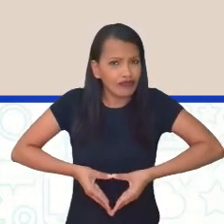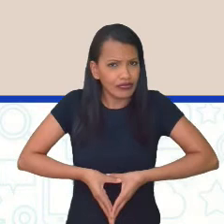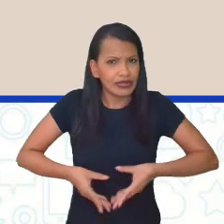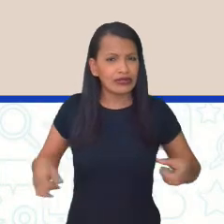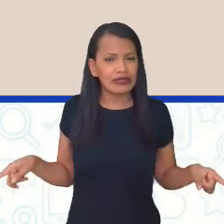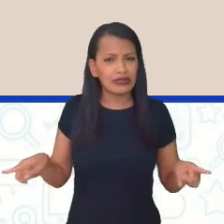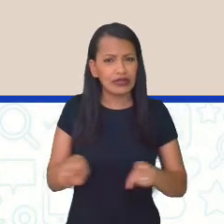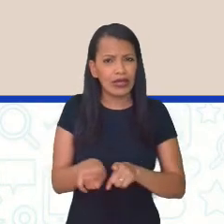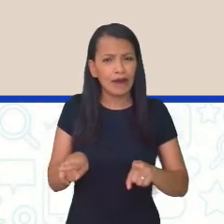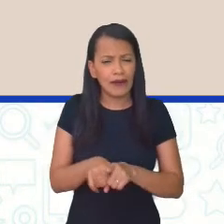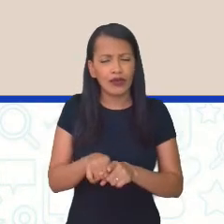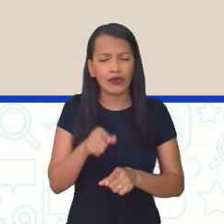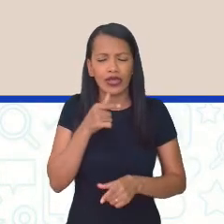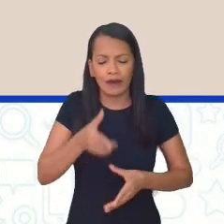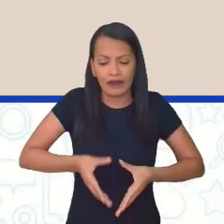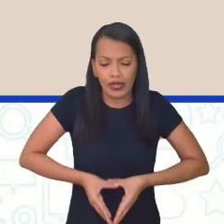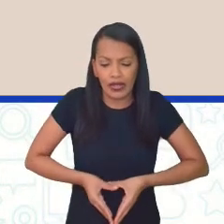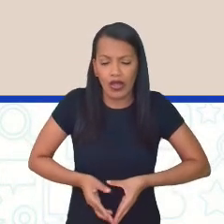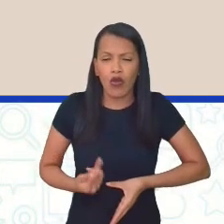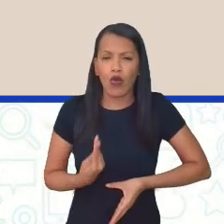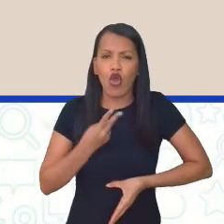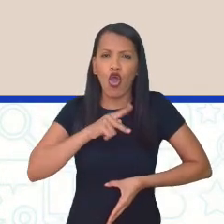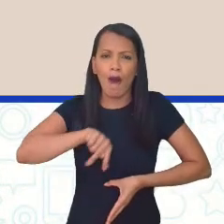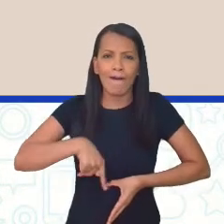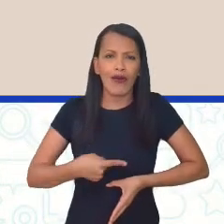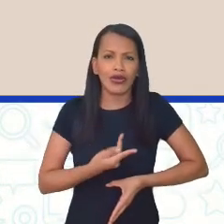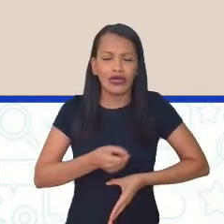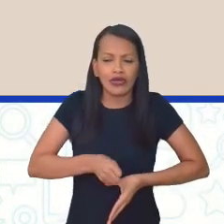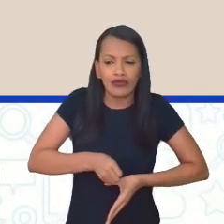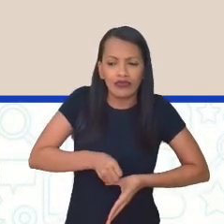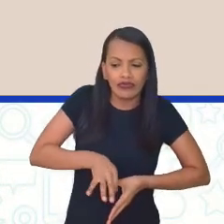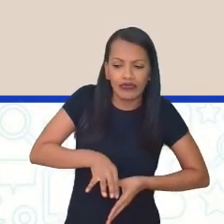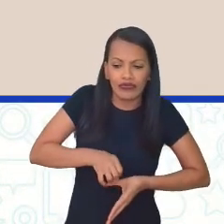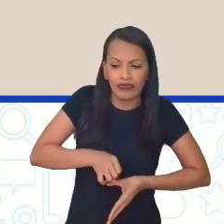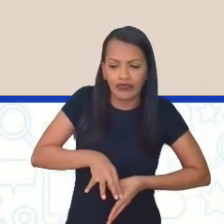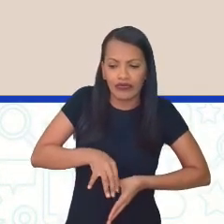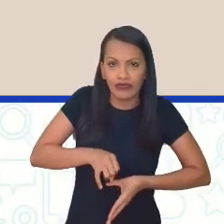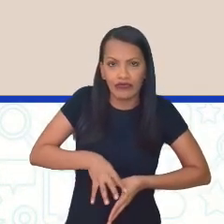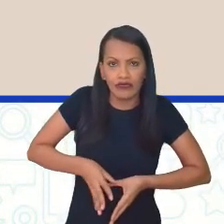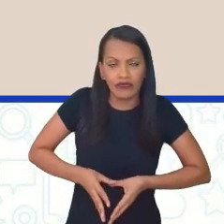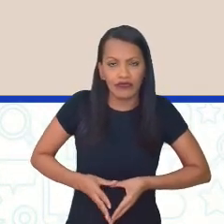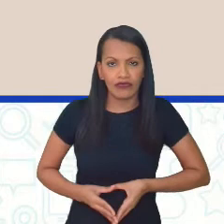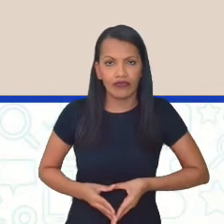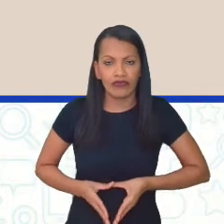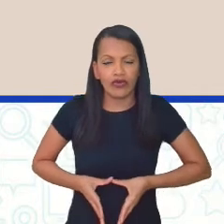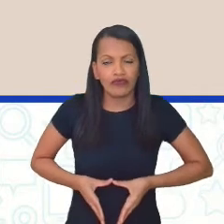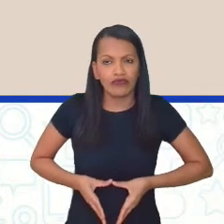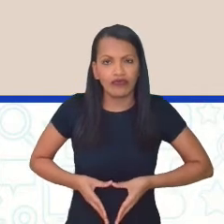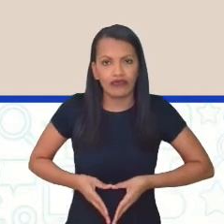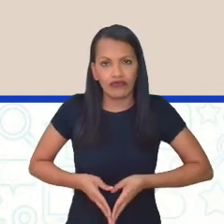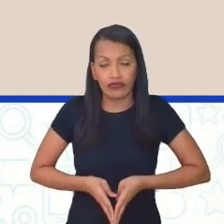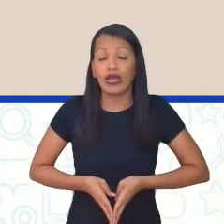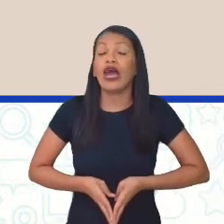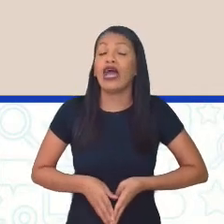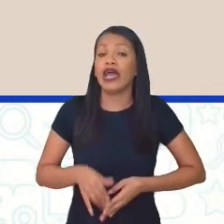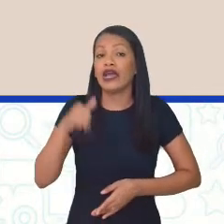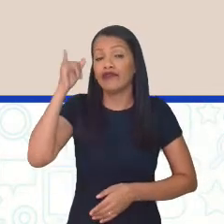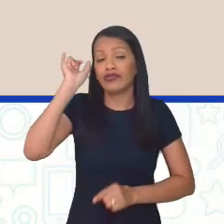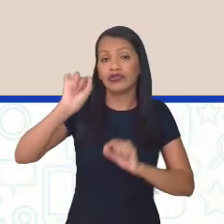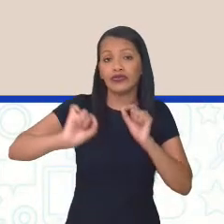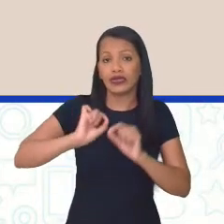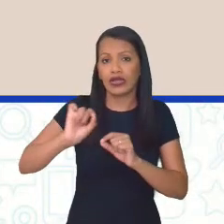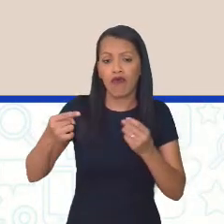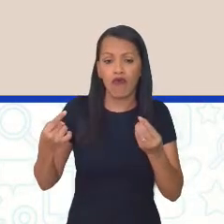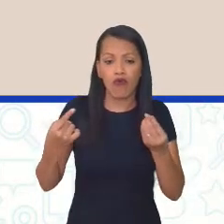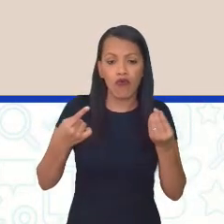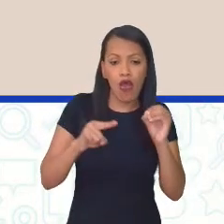a chance do espermatozoide chegar ao óvulo e haver fecundação. E também ele vai diminuir, fazer com que a mulher